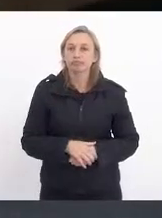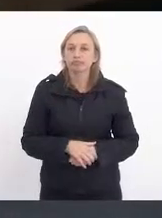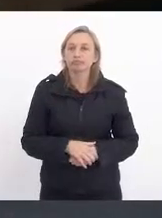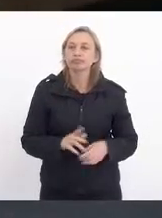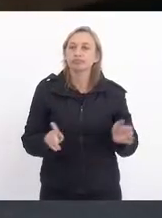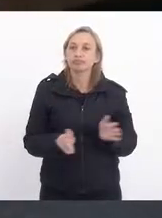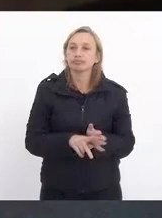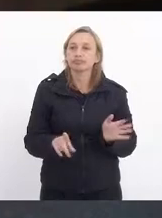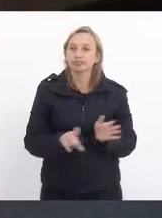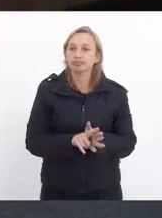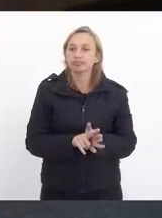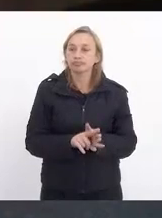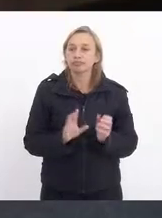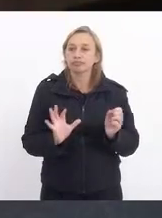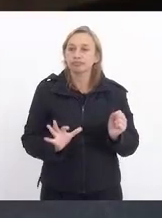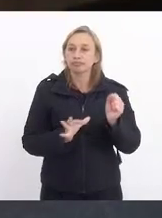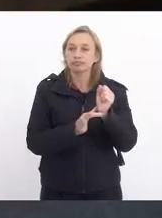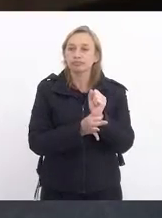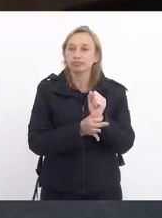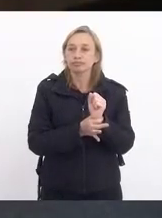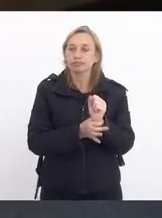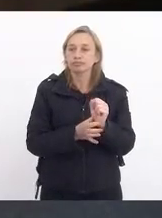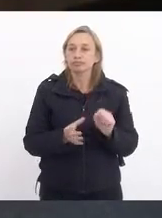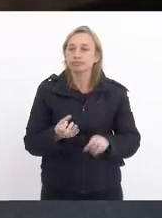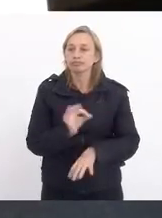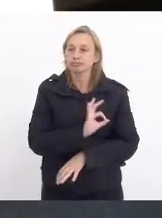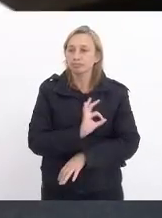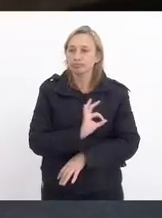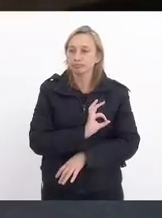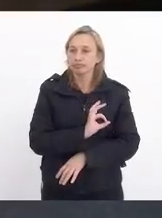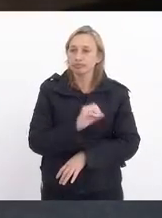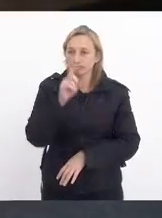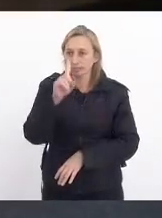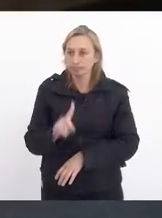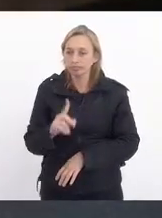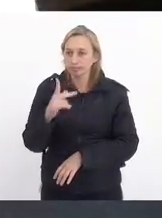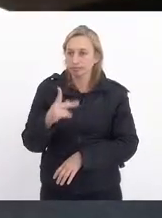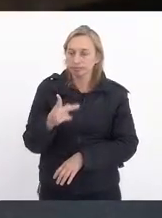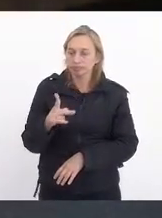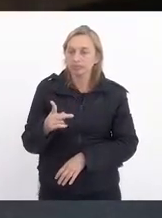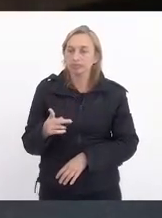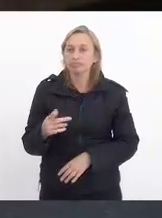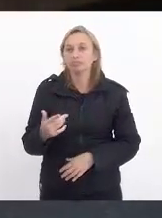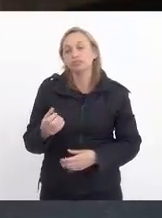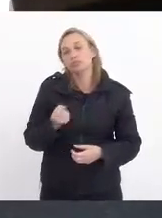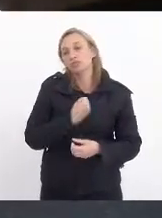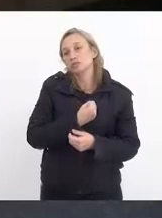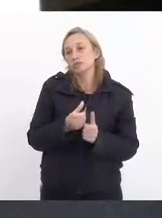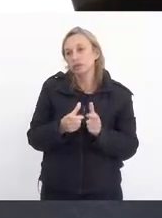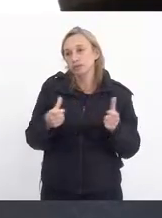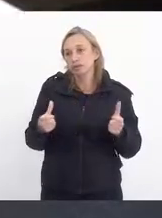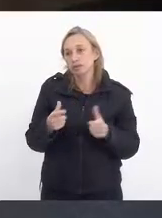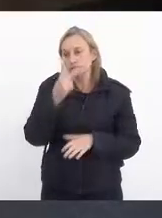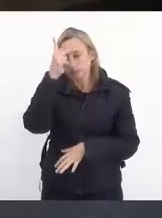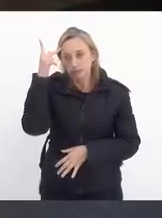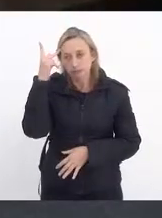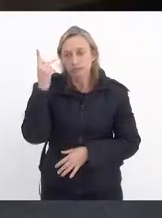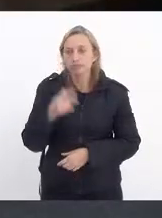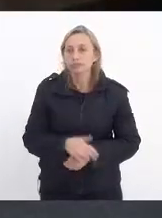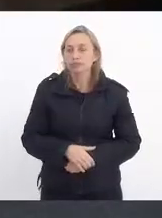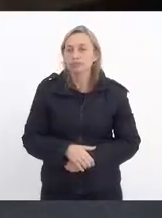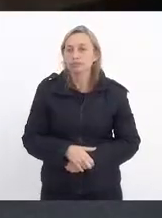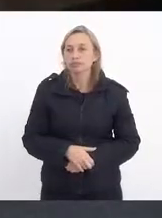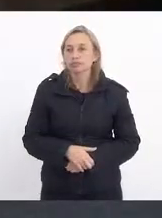projeto de lei da proteção social dos militares e eu tava eu tava atendendo uma demanda muito grande